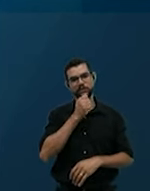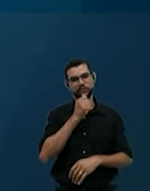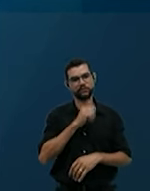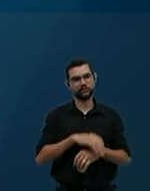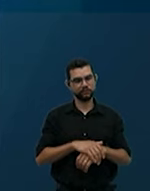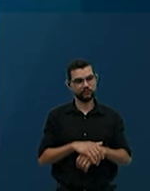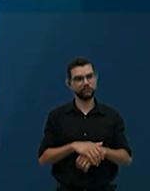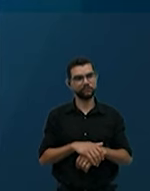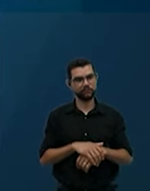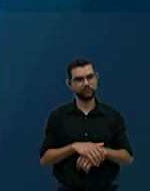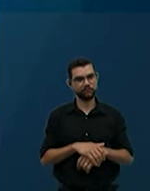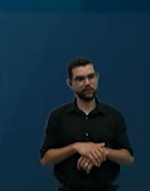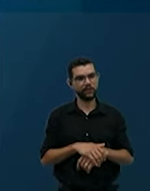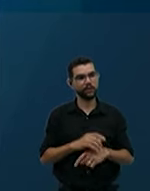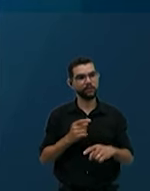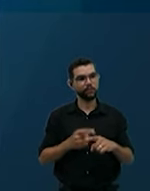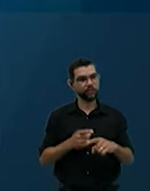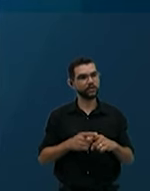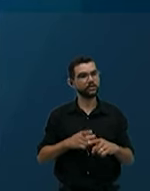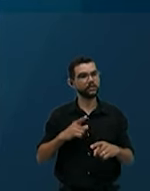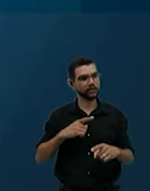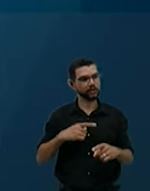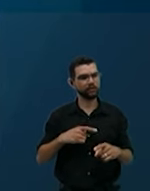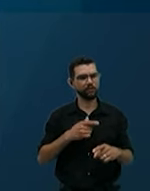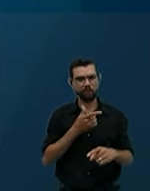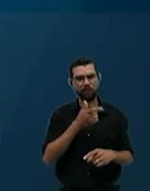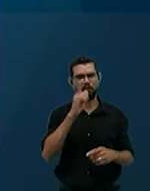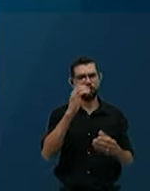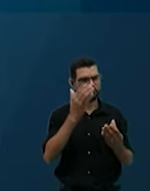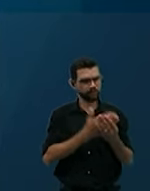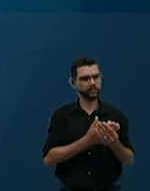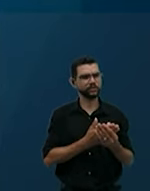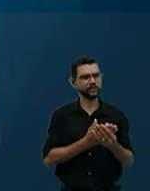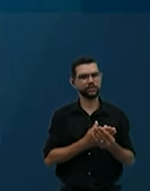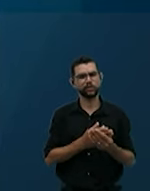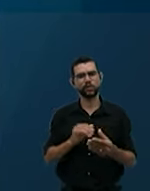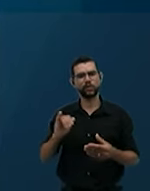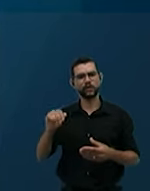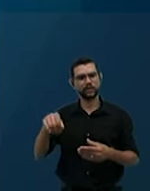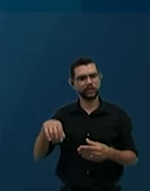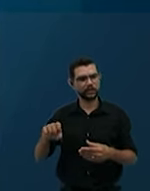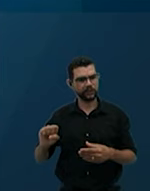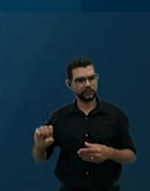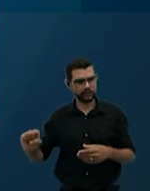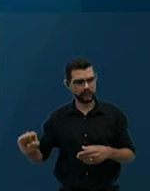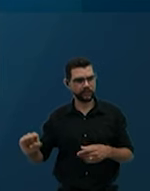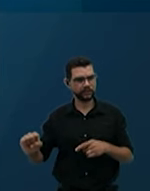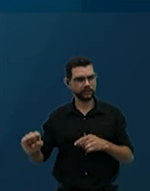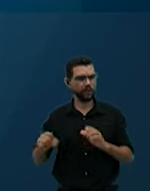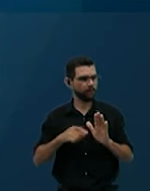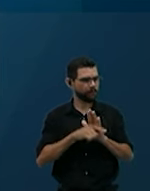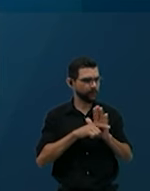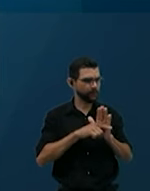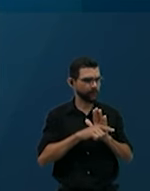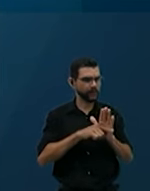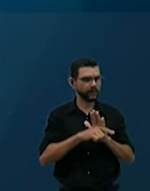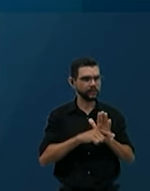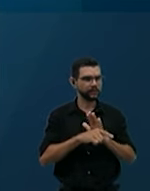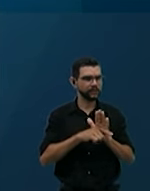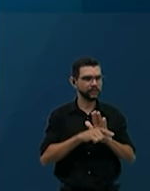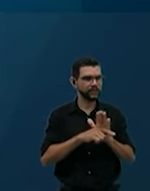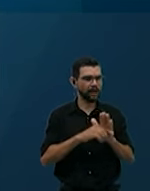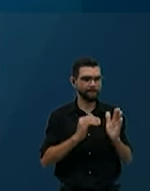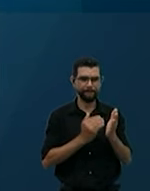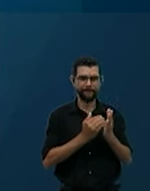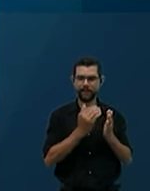reconhece o benefício e é público notório. Alguns desses casos, a exemplo da tese aqui do tema 998, o cômputo